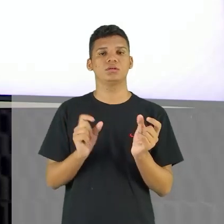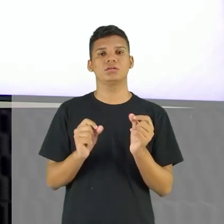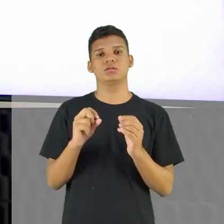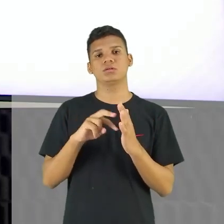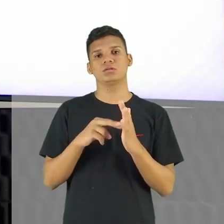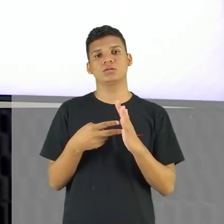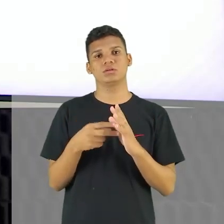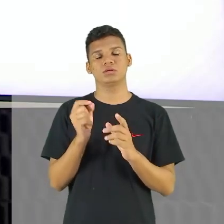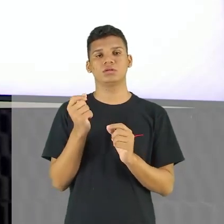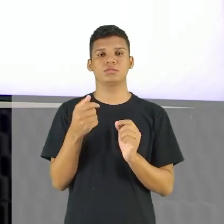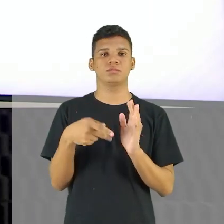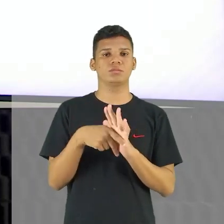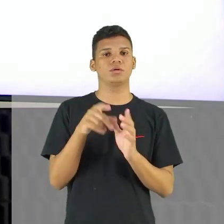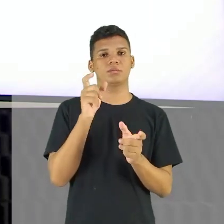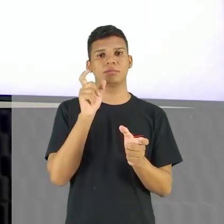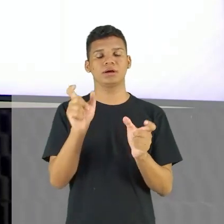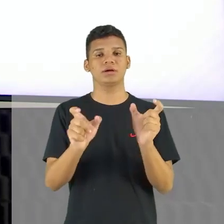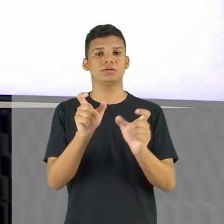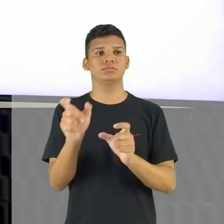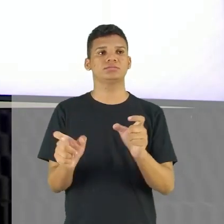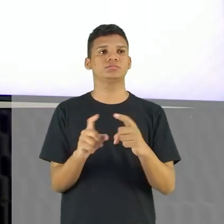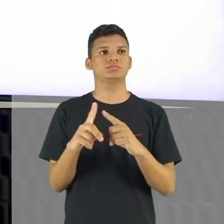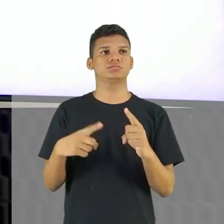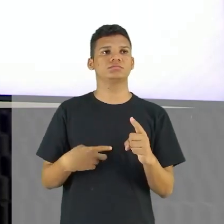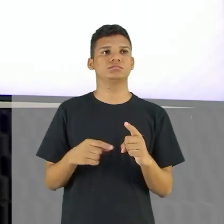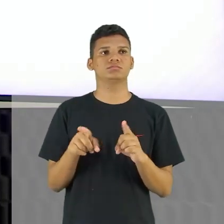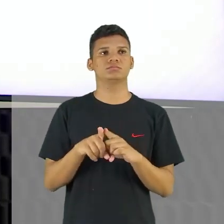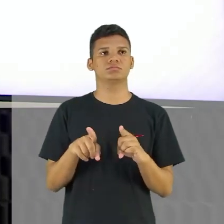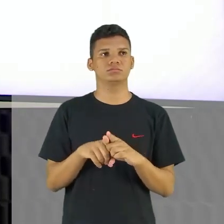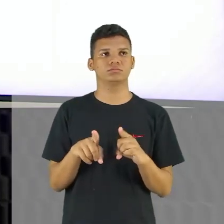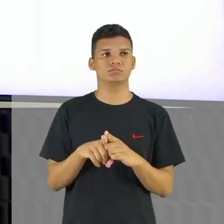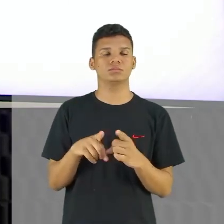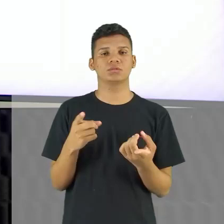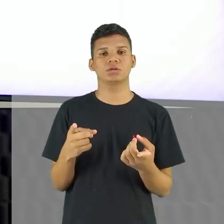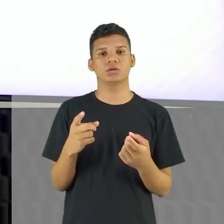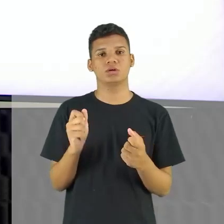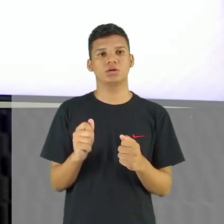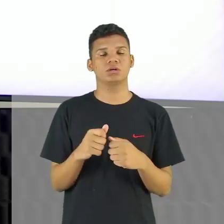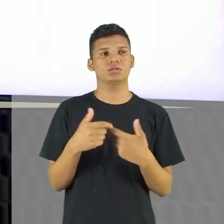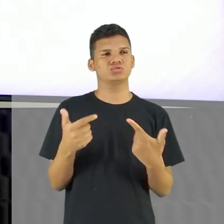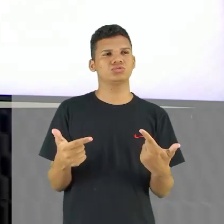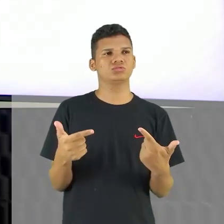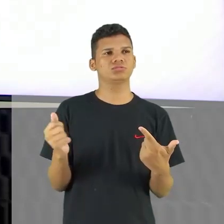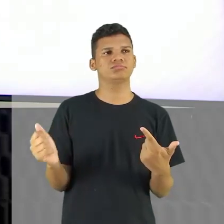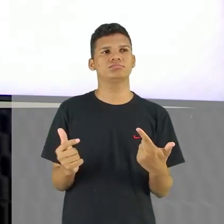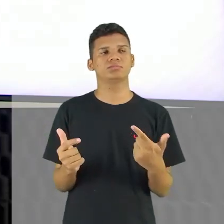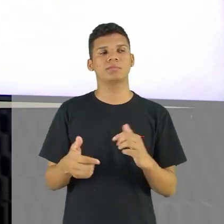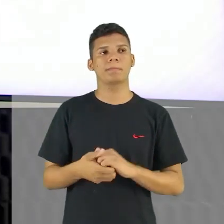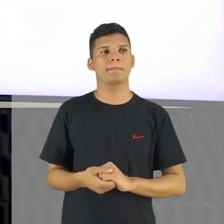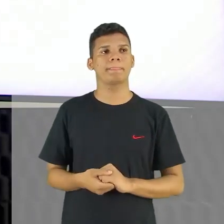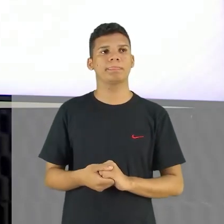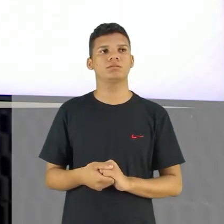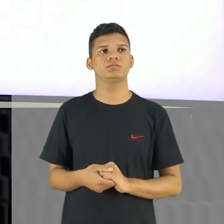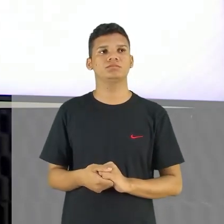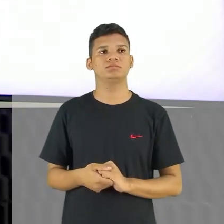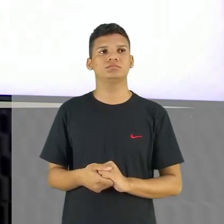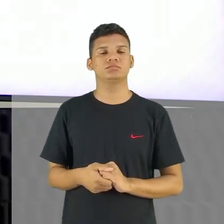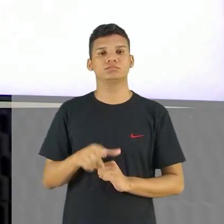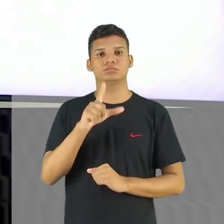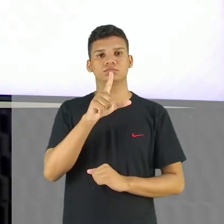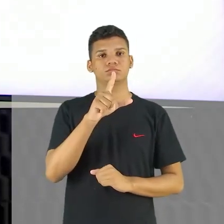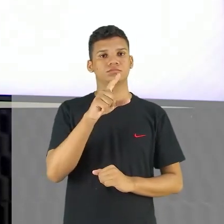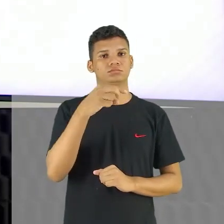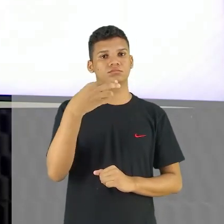tá bom? Tá? E quedais com sorte nova. Gente, deixa eu voltar aqui uma coisa. Ó.